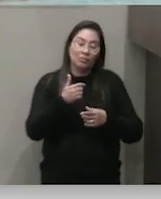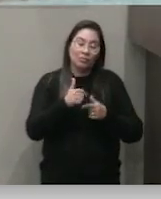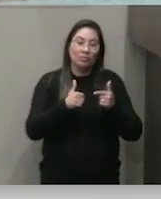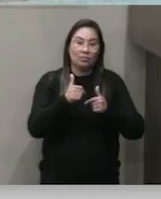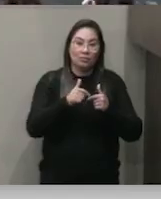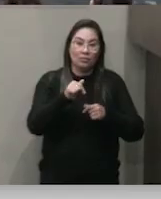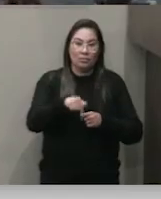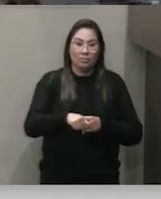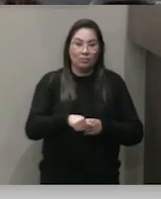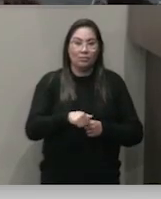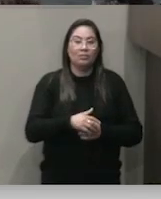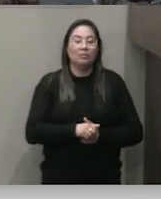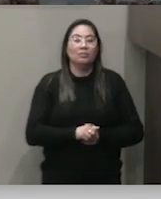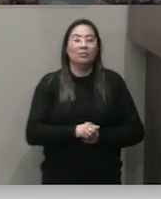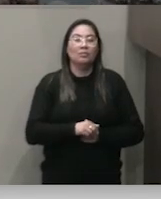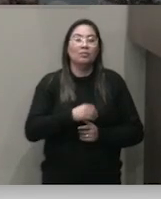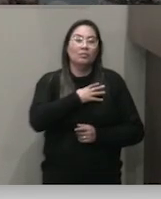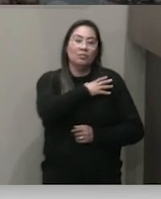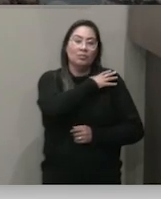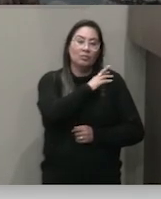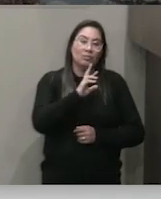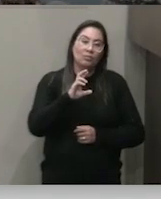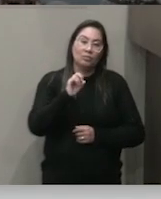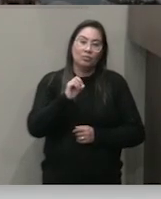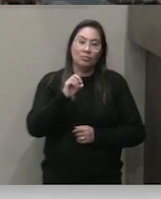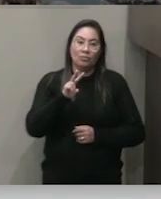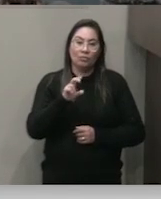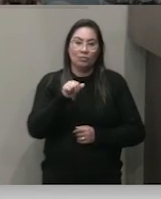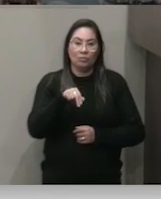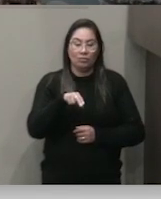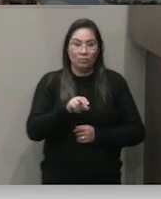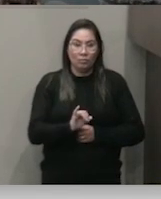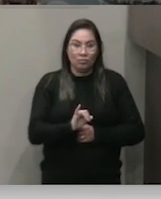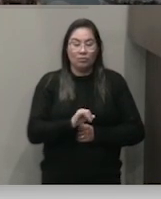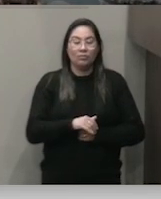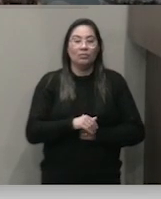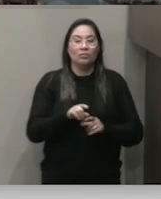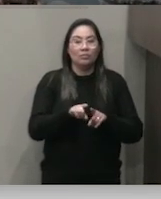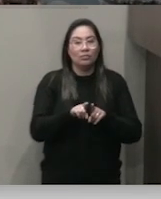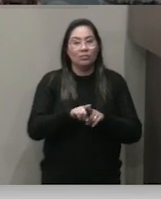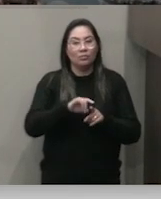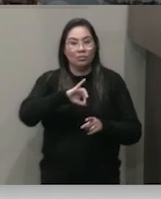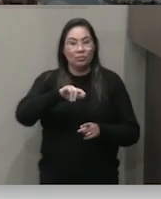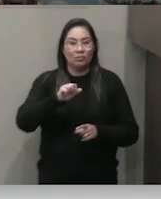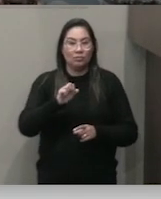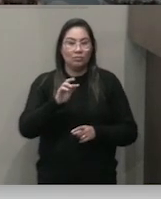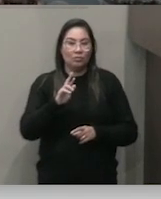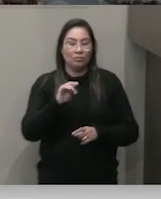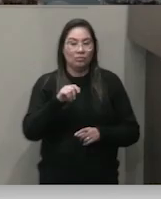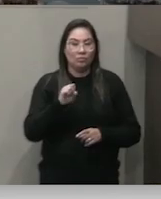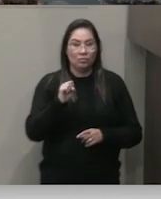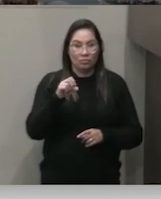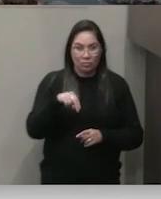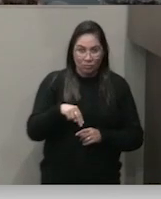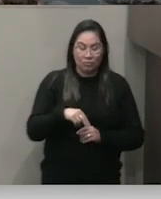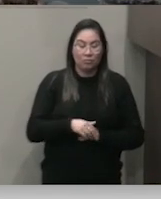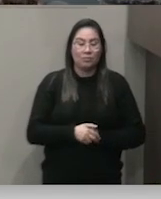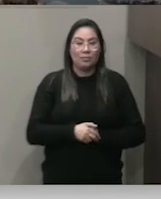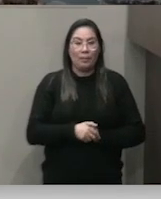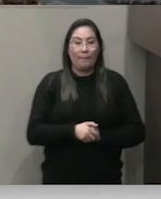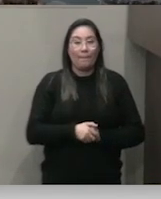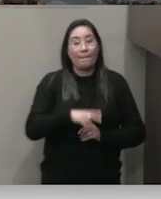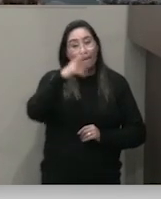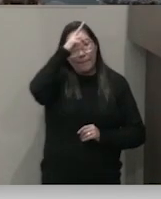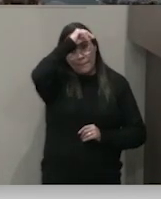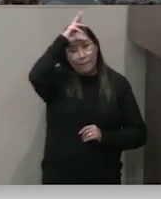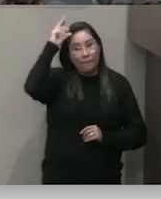abraço ao capitão, no Coronel Rovani, o Coronel Jefferson, e dizer para o senhor que, como eu sempre falo, o prefeito